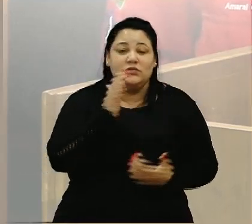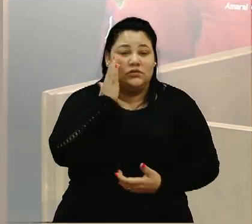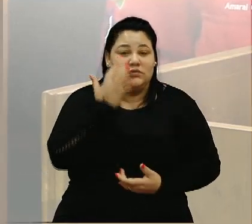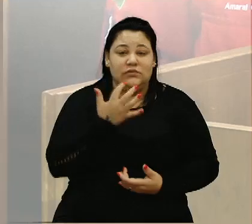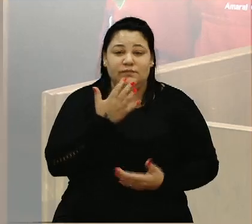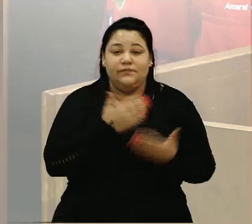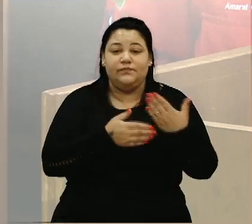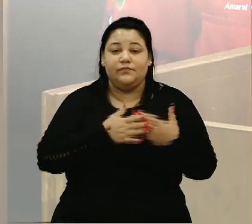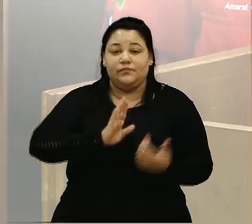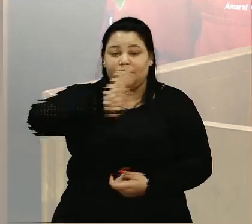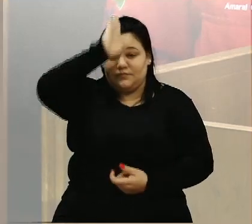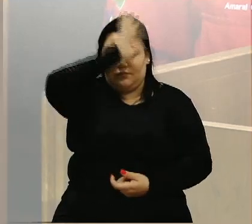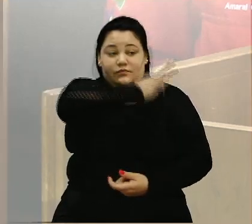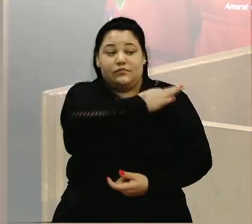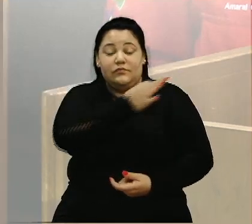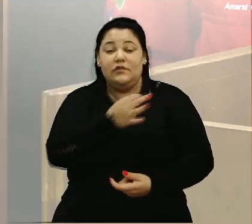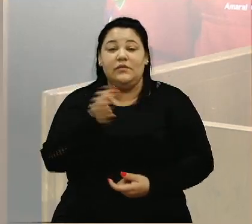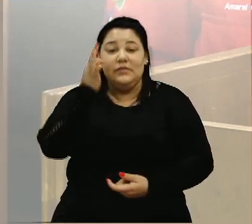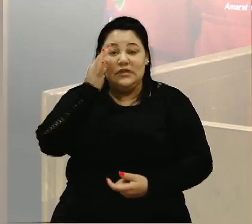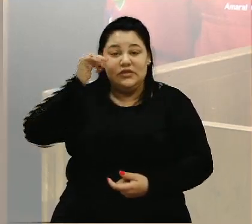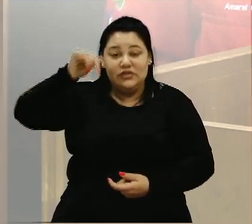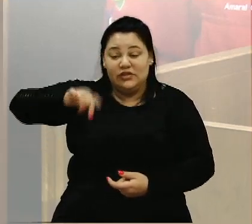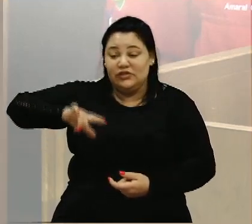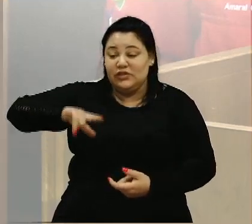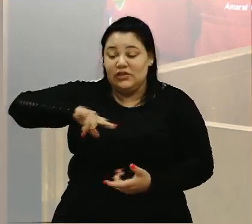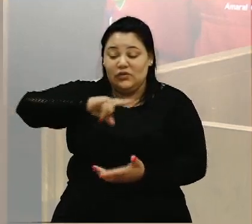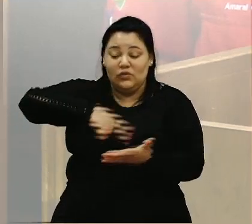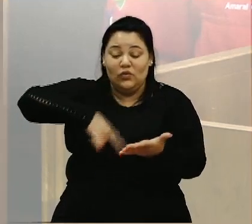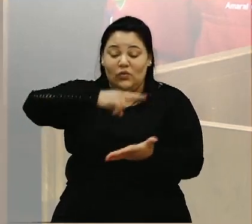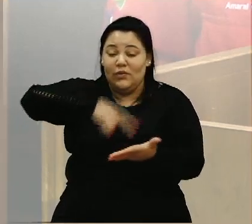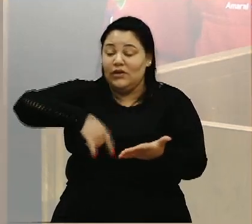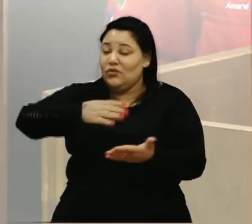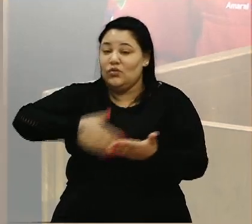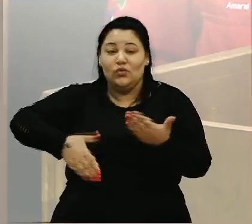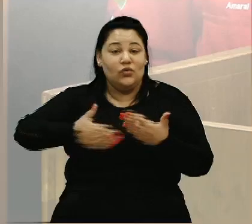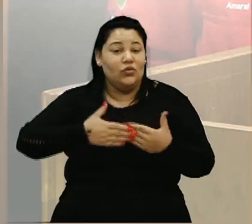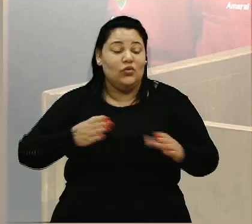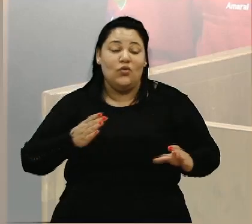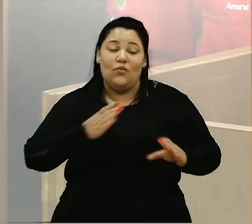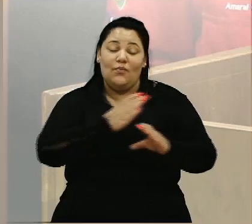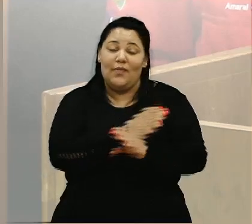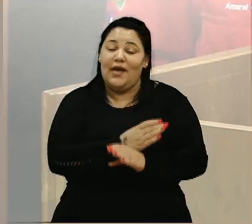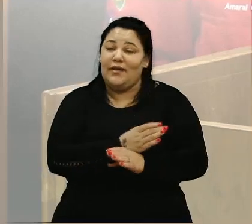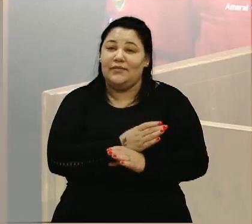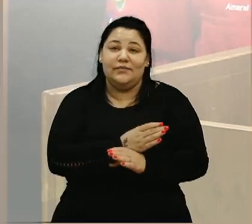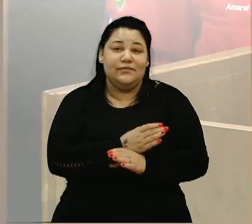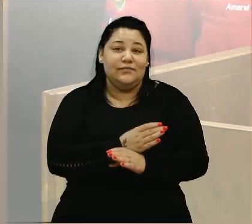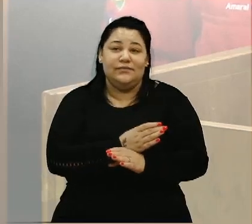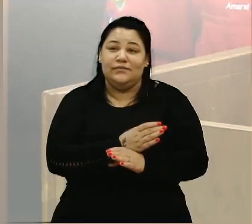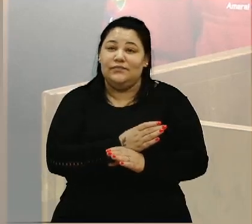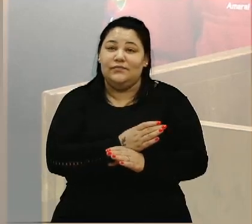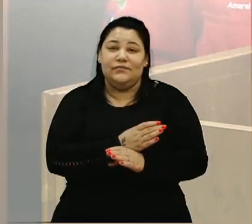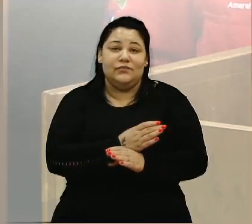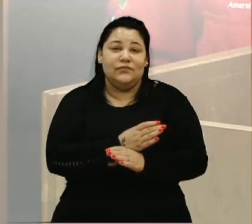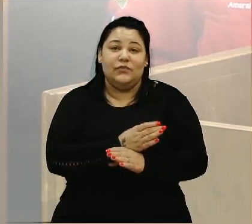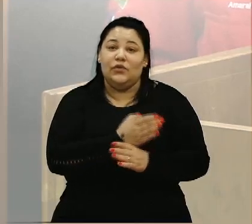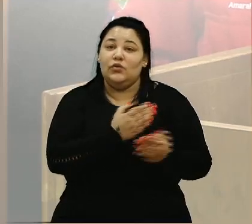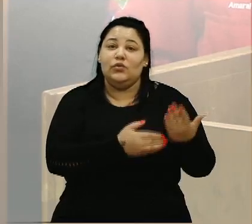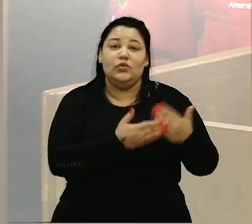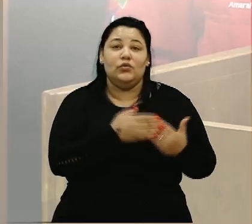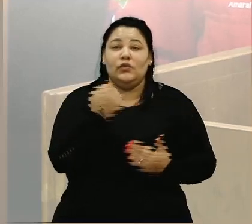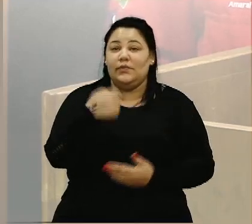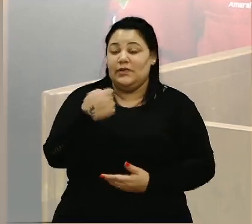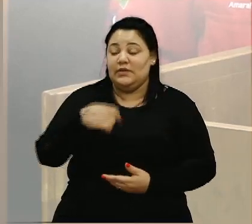voluntários que estão presentes aqui, a gente tem toda a documentação deles, folha corrida e tudo, todos os documentos necessários,